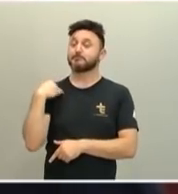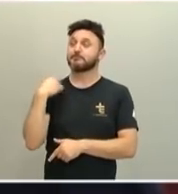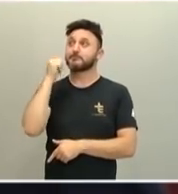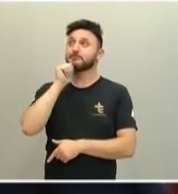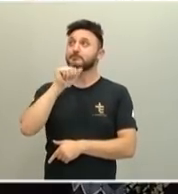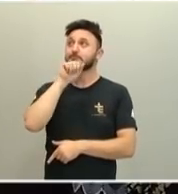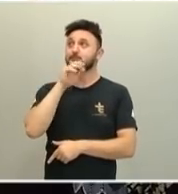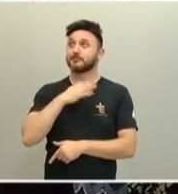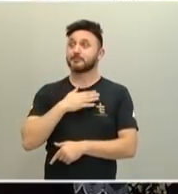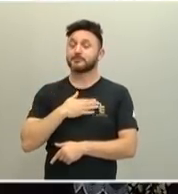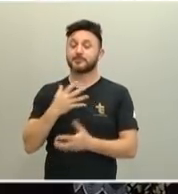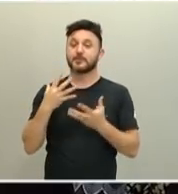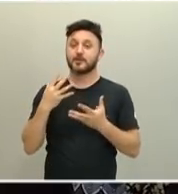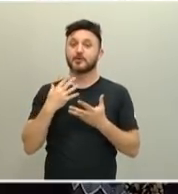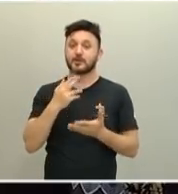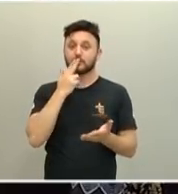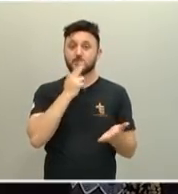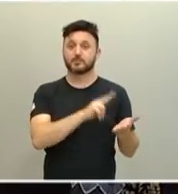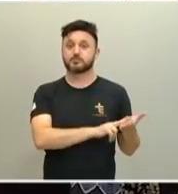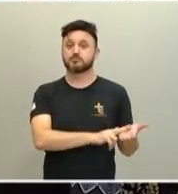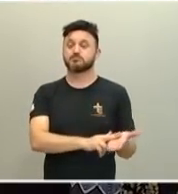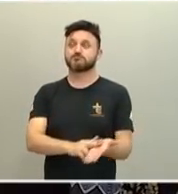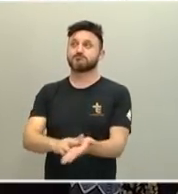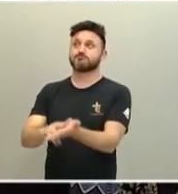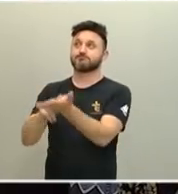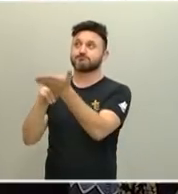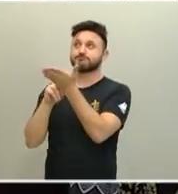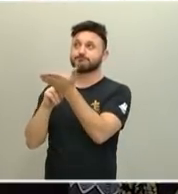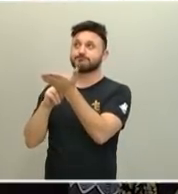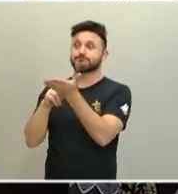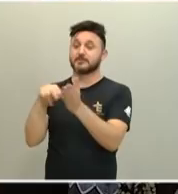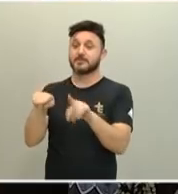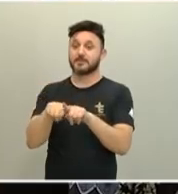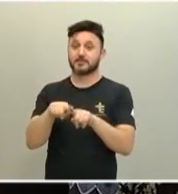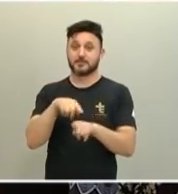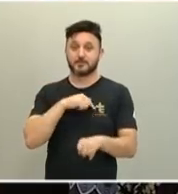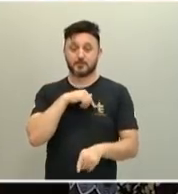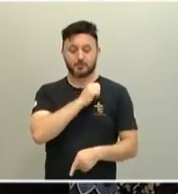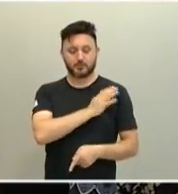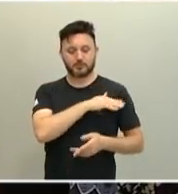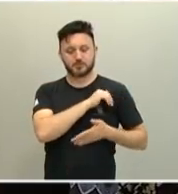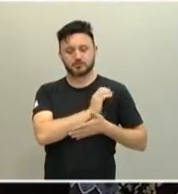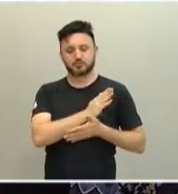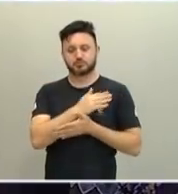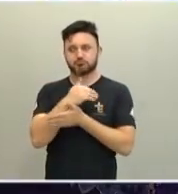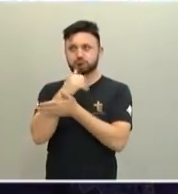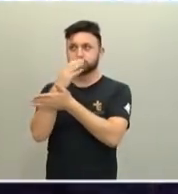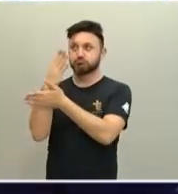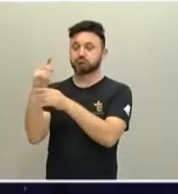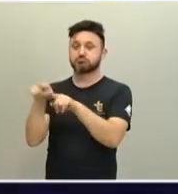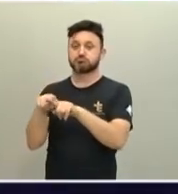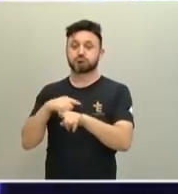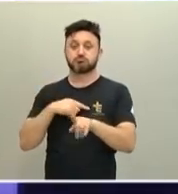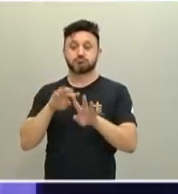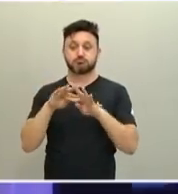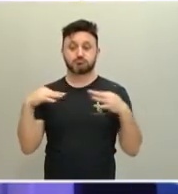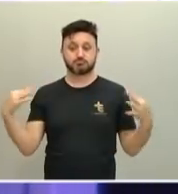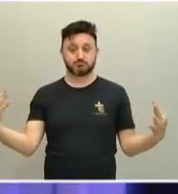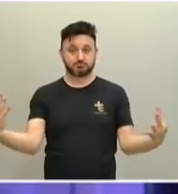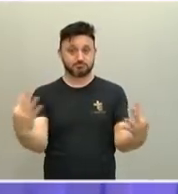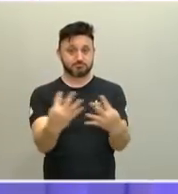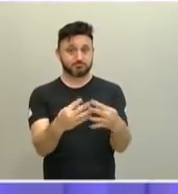Eu quero endereçar. Eu quero endereçar. O meu coração. O meu coração. A minha família. A minha família. A